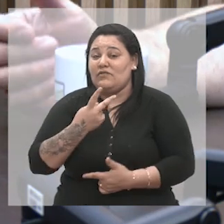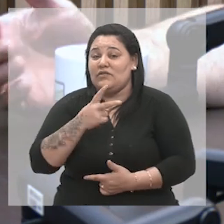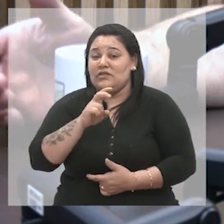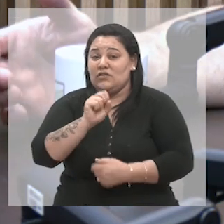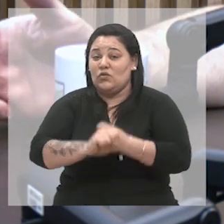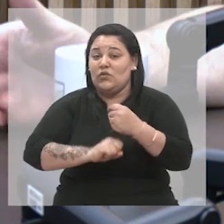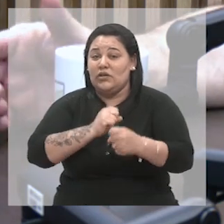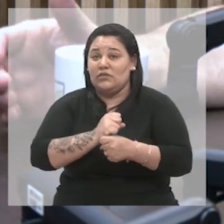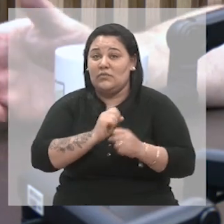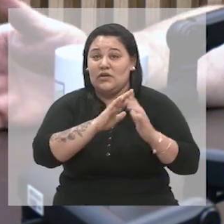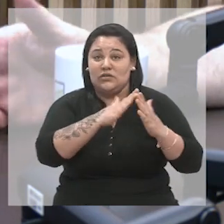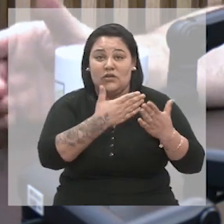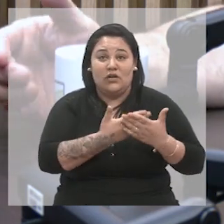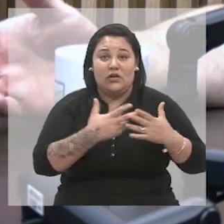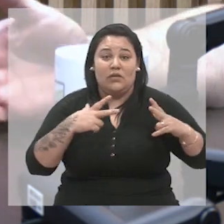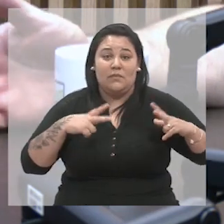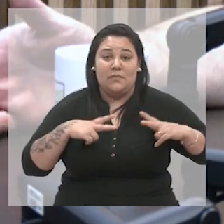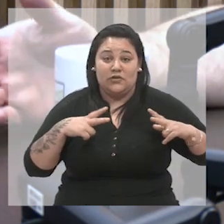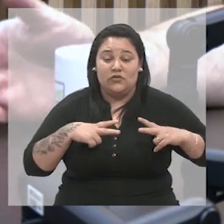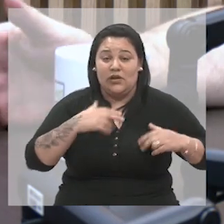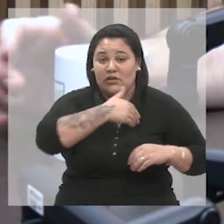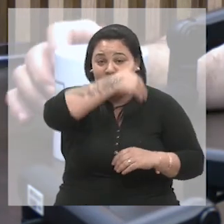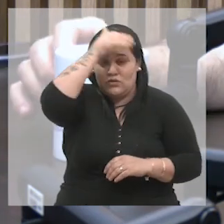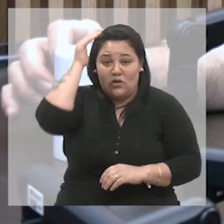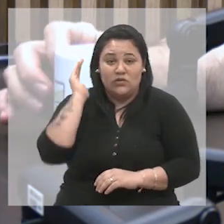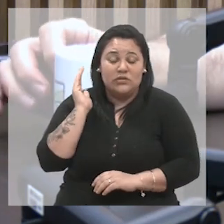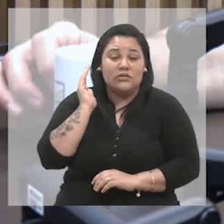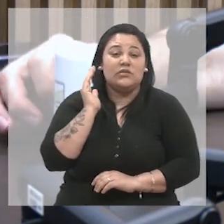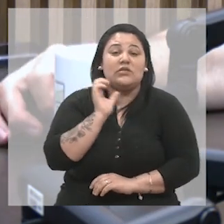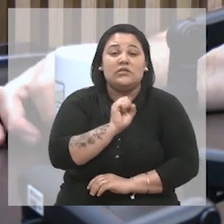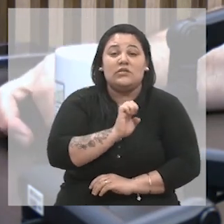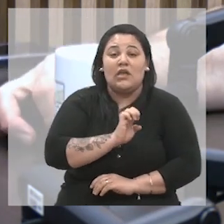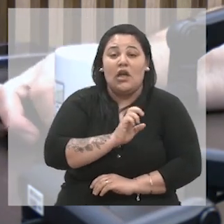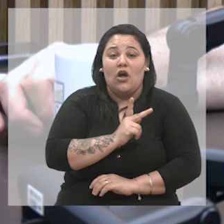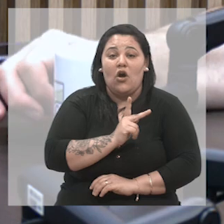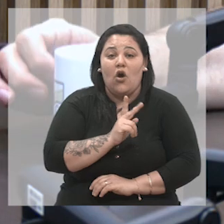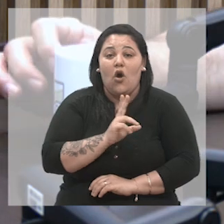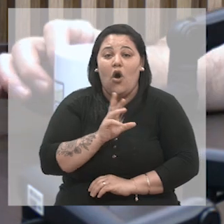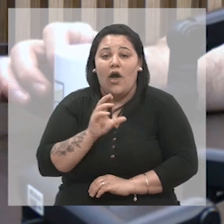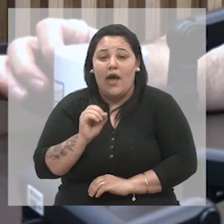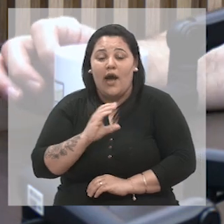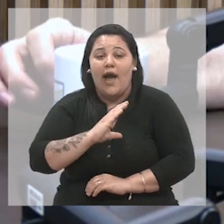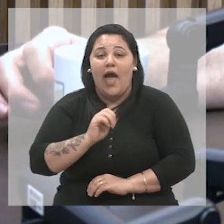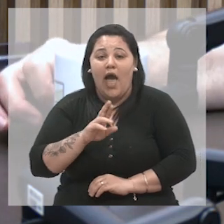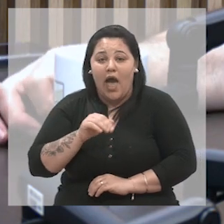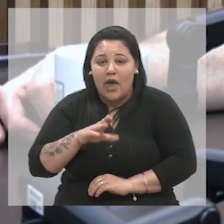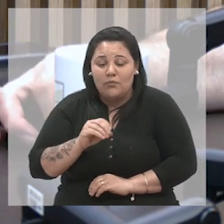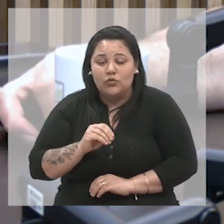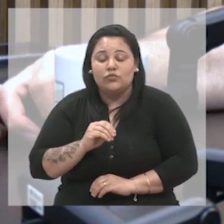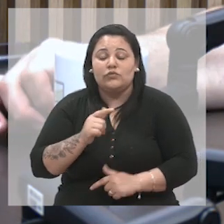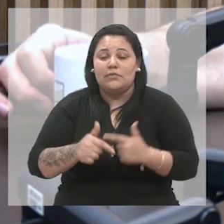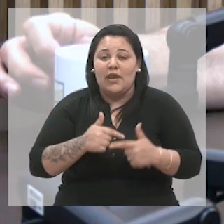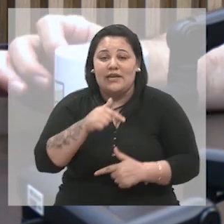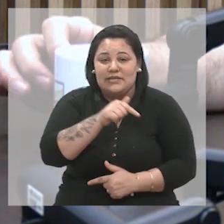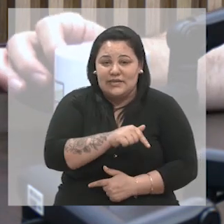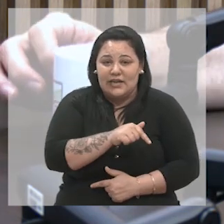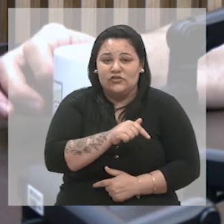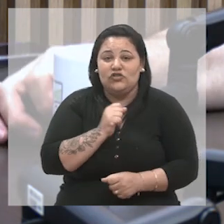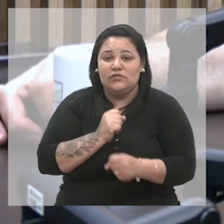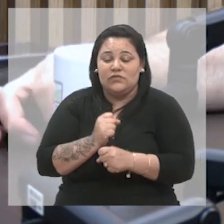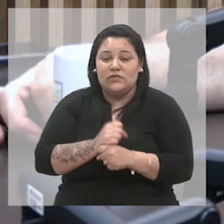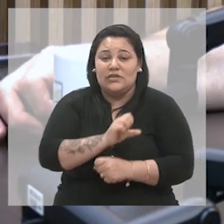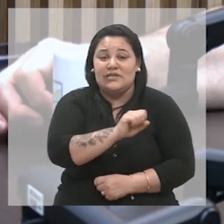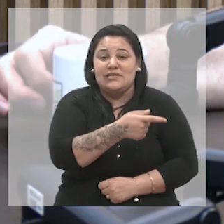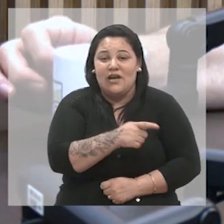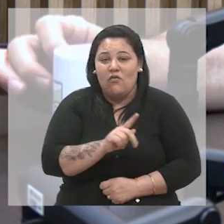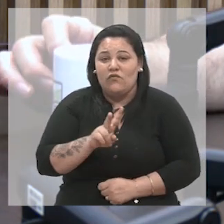Trabalhei 25 anos numa escola particular, né, o Colégio Nossa Senhora do Carmo. Trabalhei no São Vicente, 7 anos no São Vicente, ali no